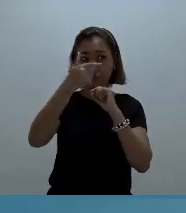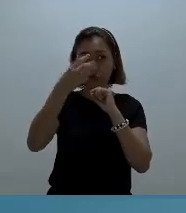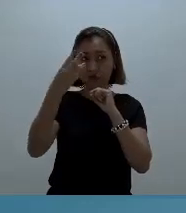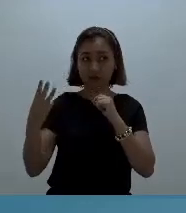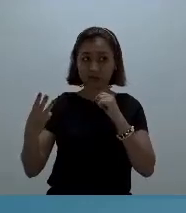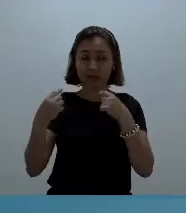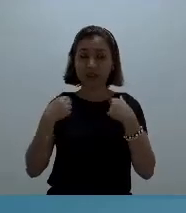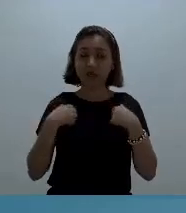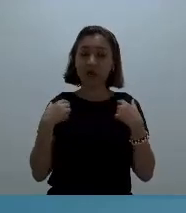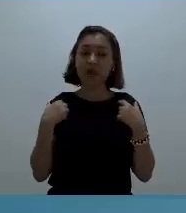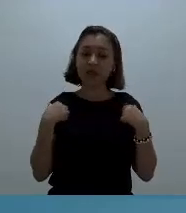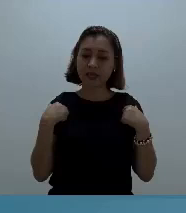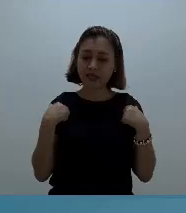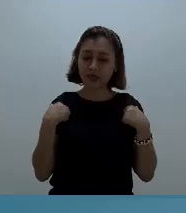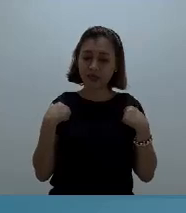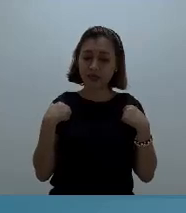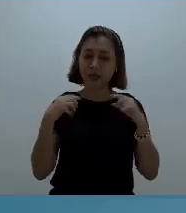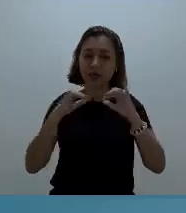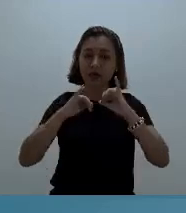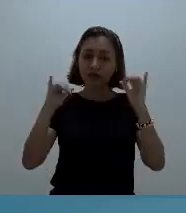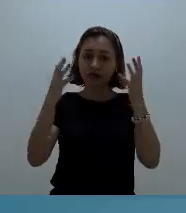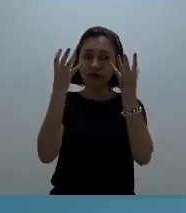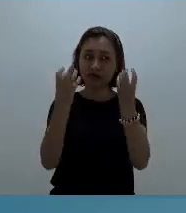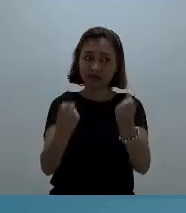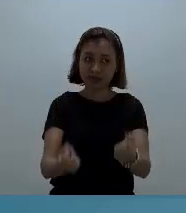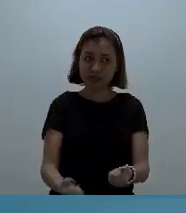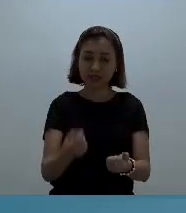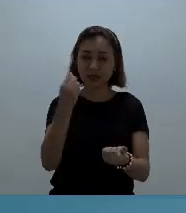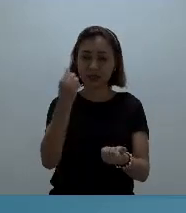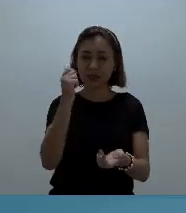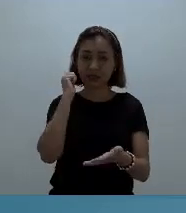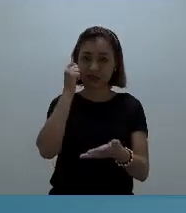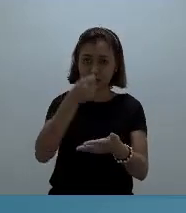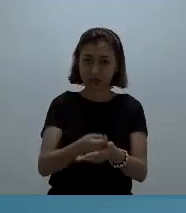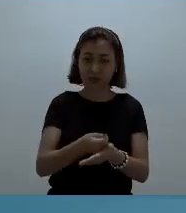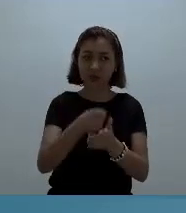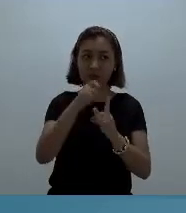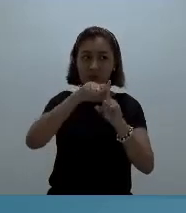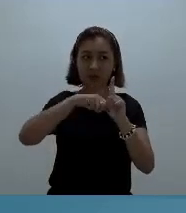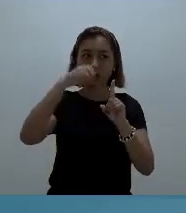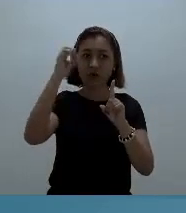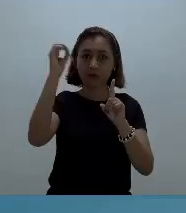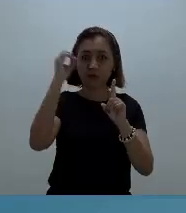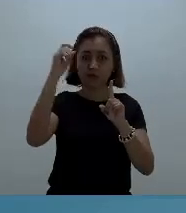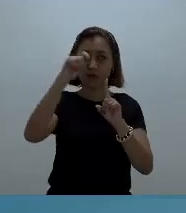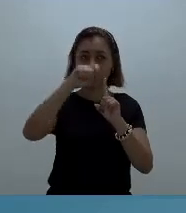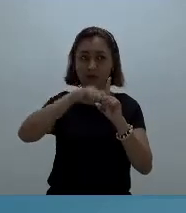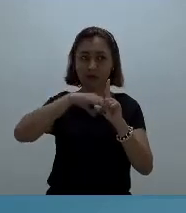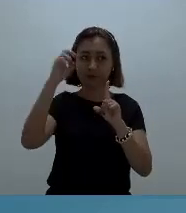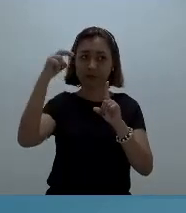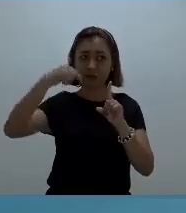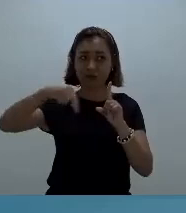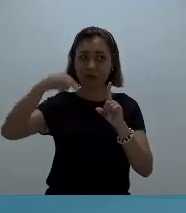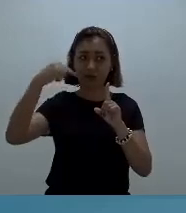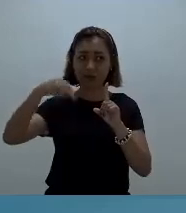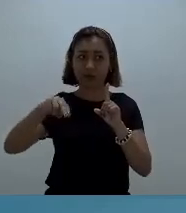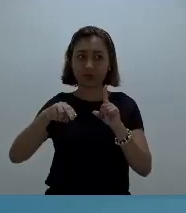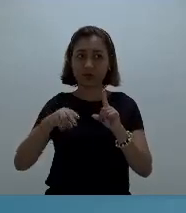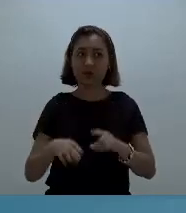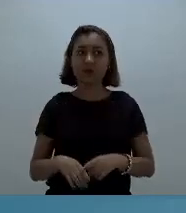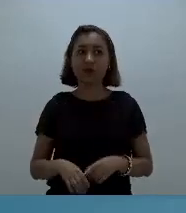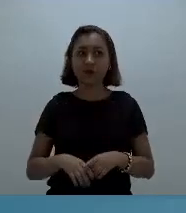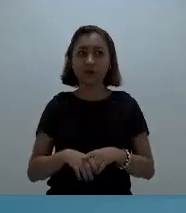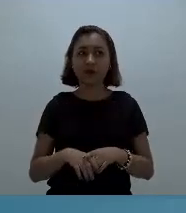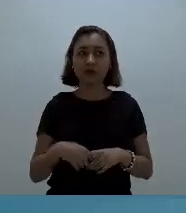a implementação desse pagamento, outubro e novembro, licença-prêmio e férias